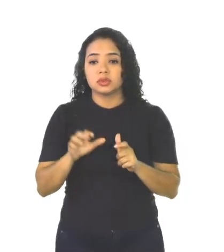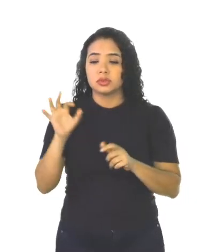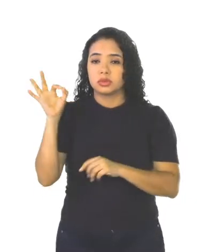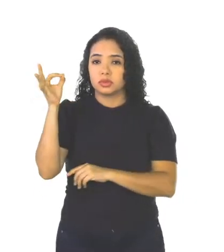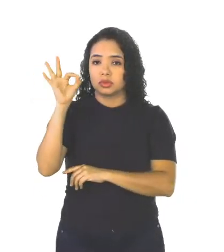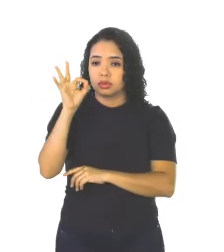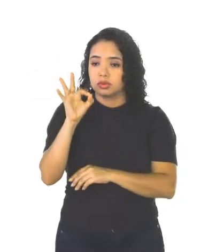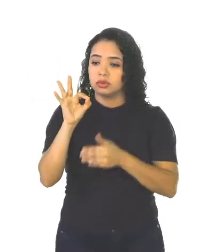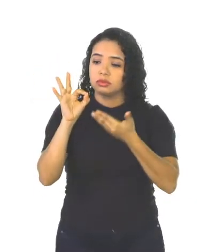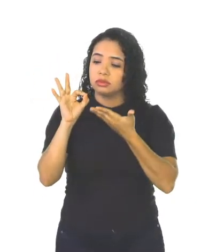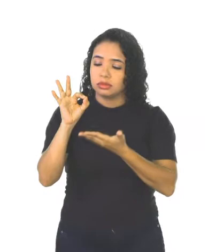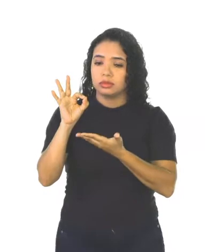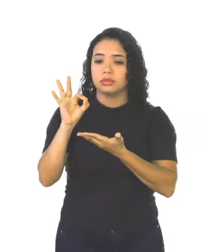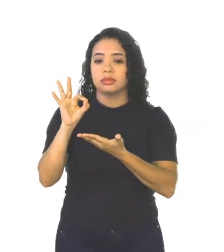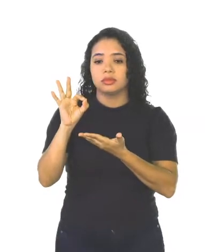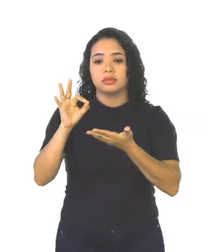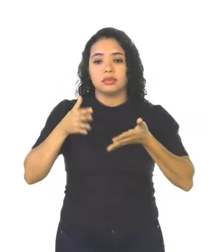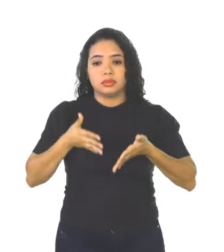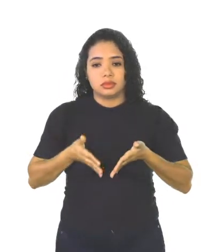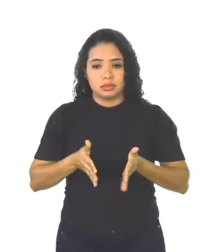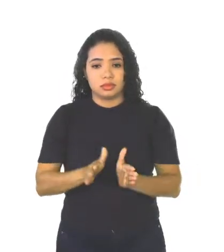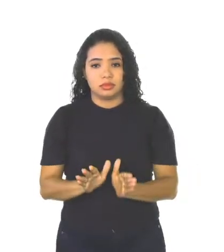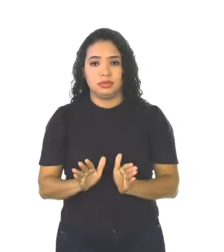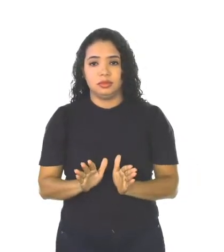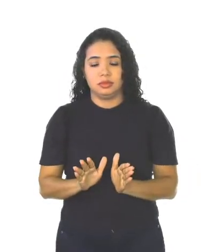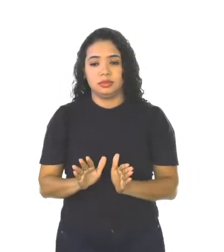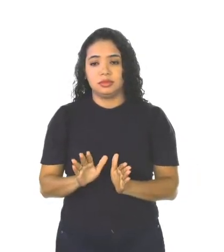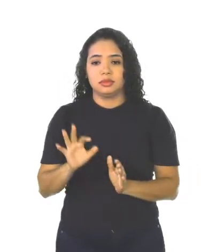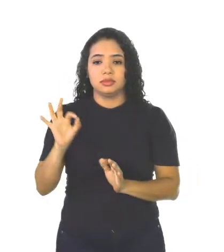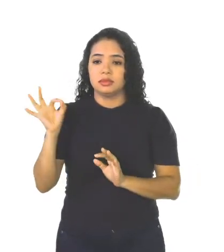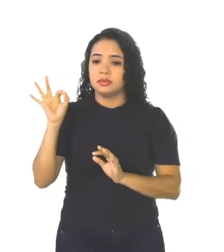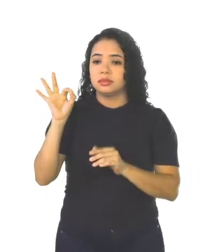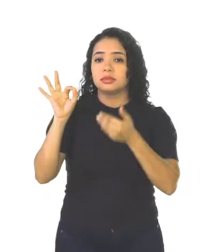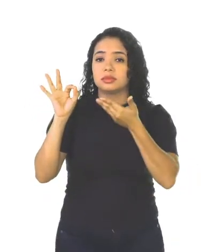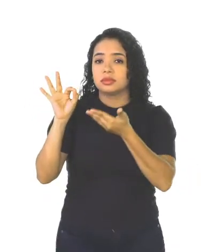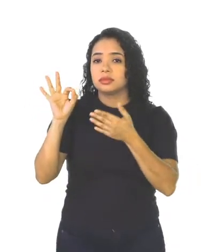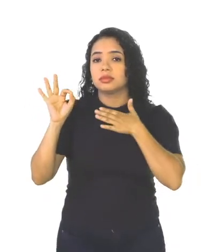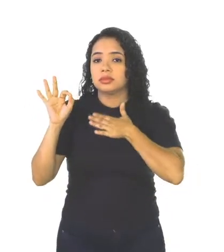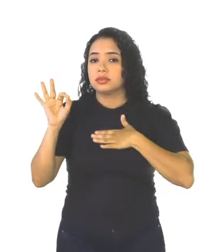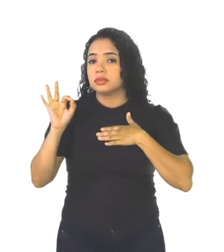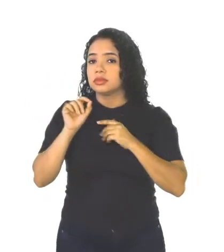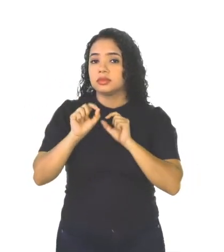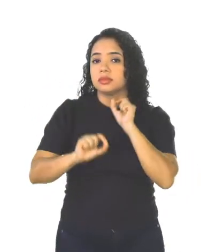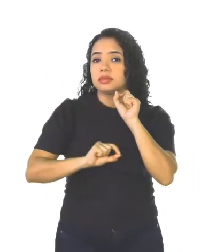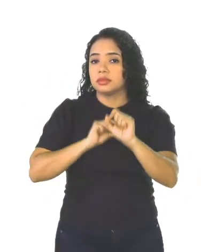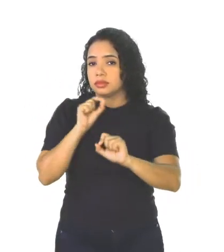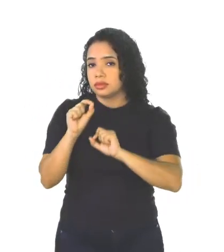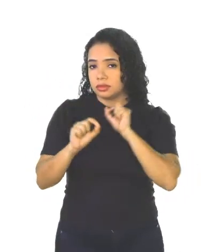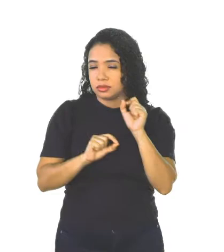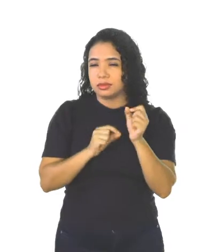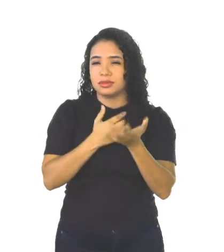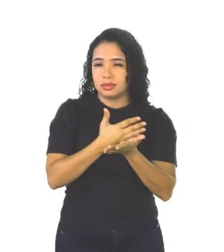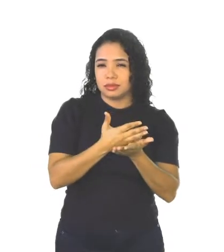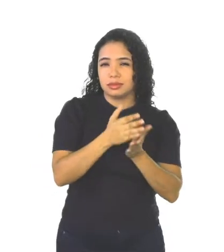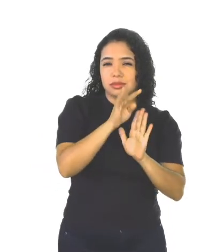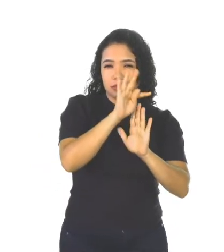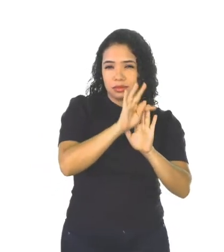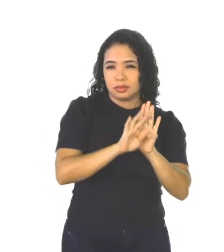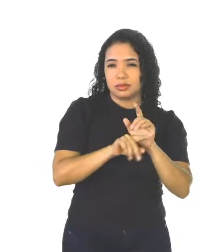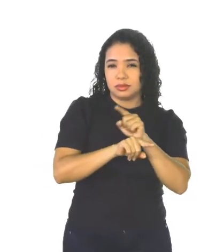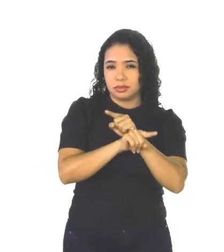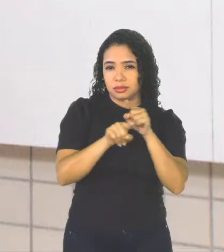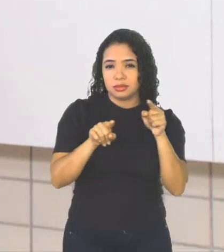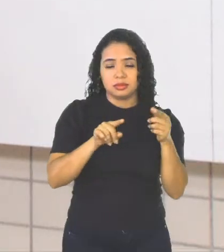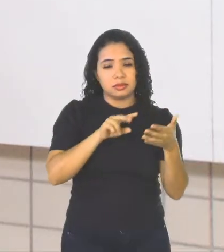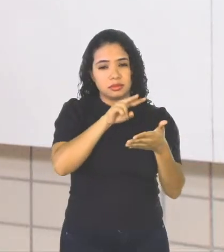Doralina, Dodô, nasceu e de que ela gostava? Está lá no início da história. Você vai voltar lá no